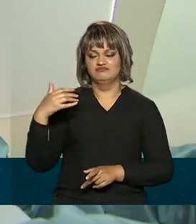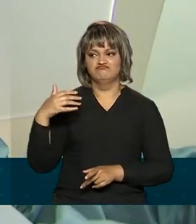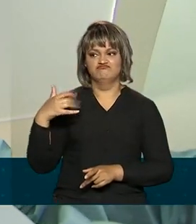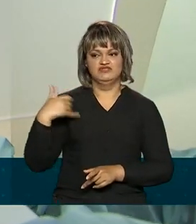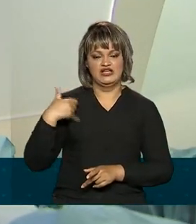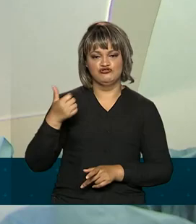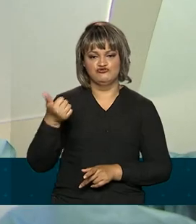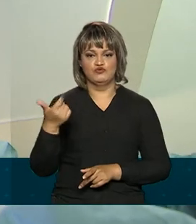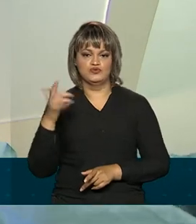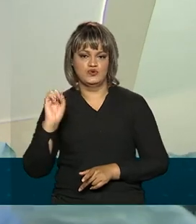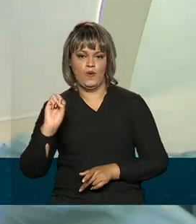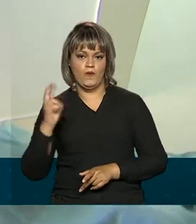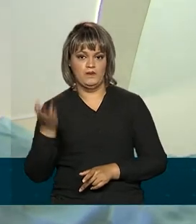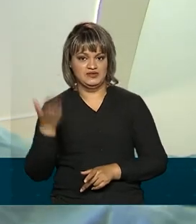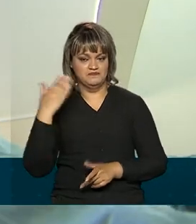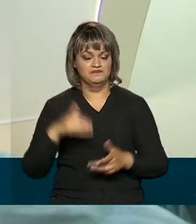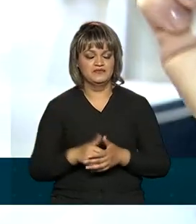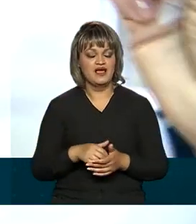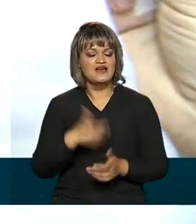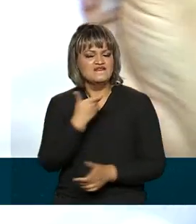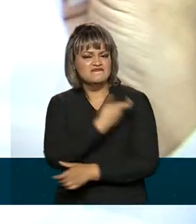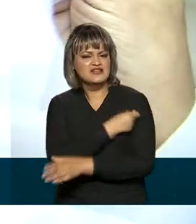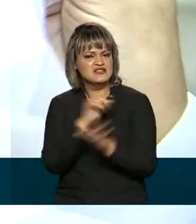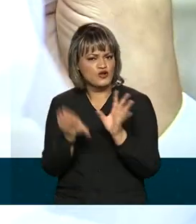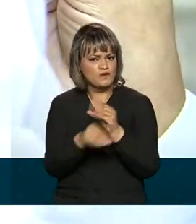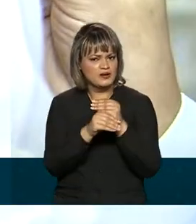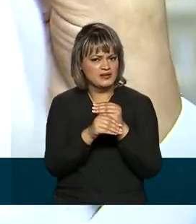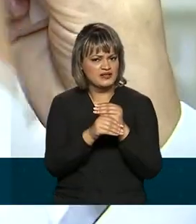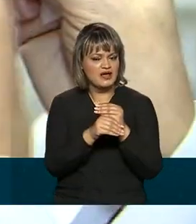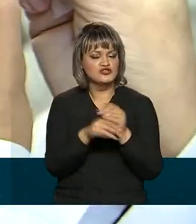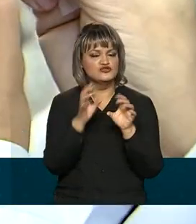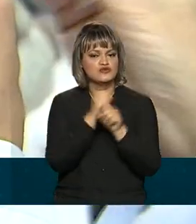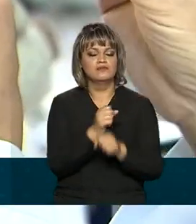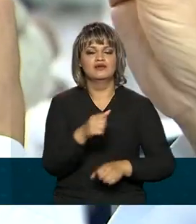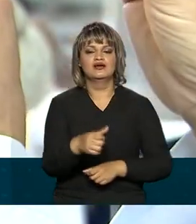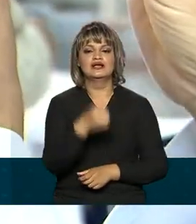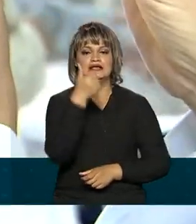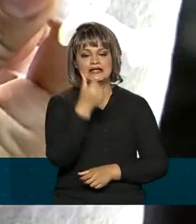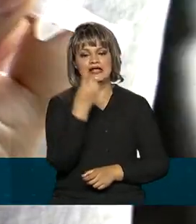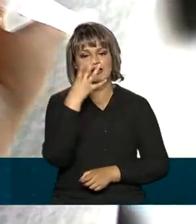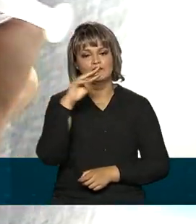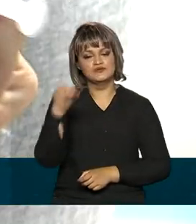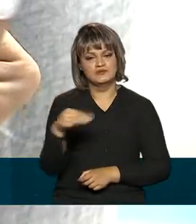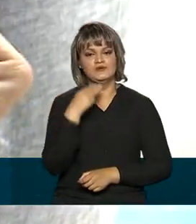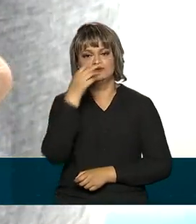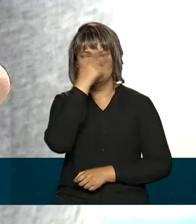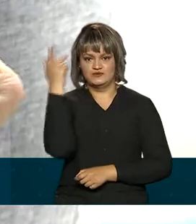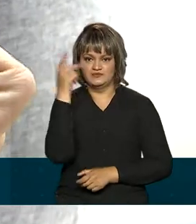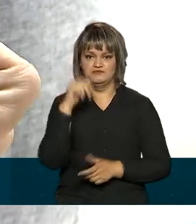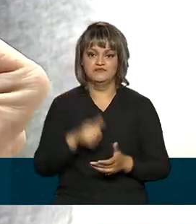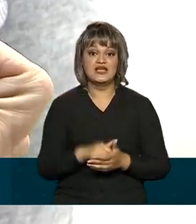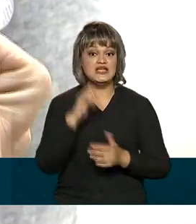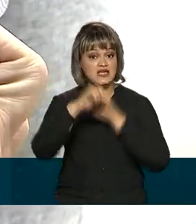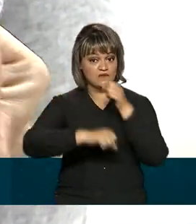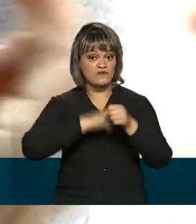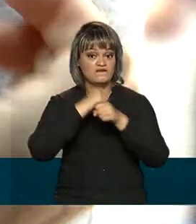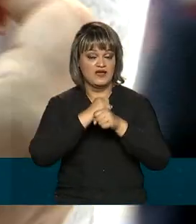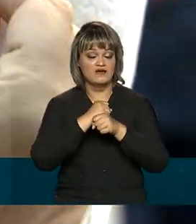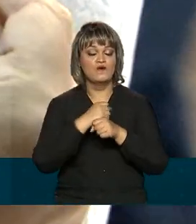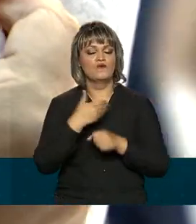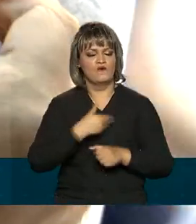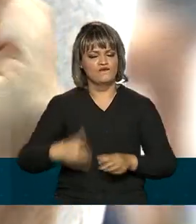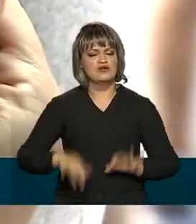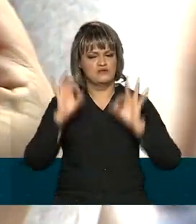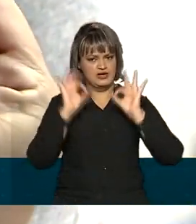mais. Quanto às doses de reforço, Renata, ou terceira dose, já são 14 milhões de brasileiros. E para o ano que vem, o governo já